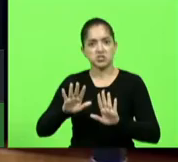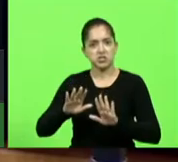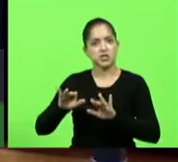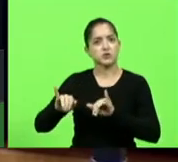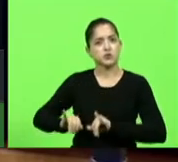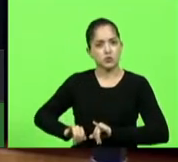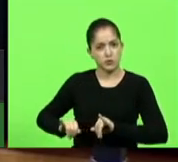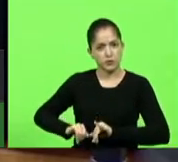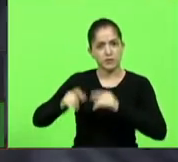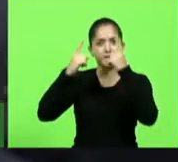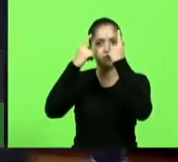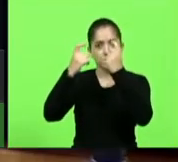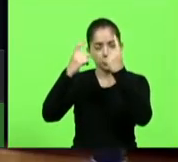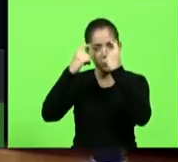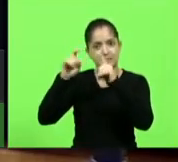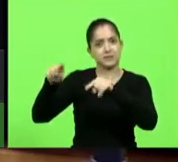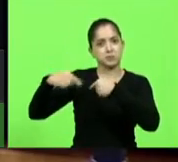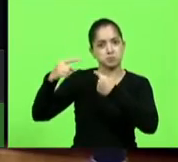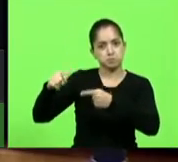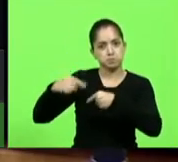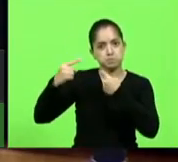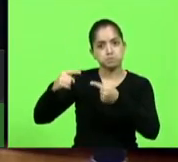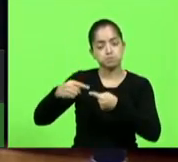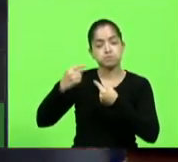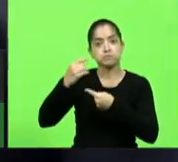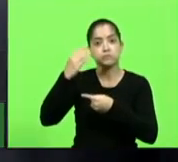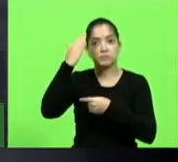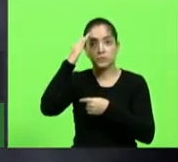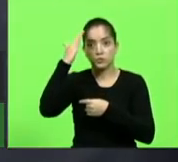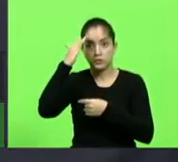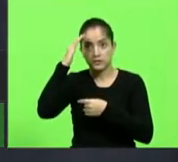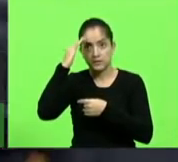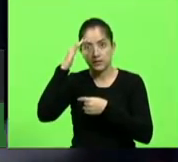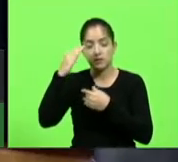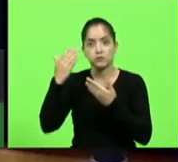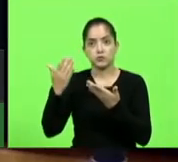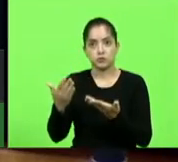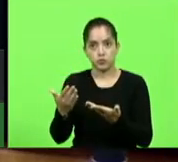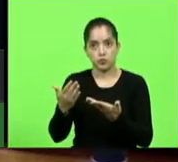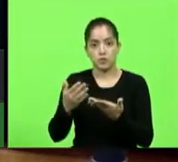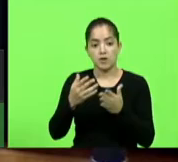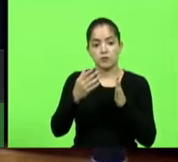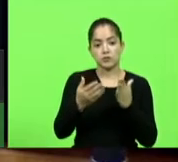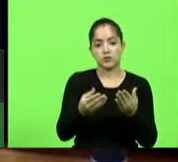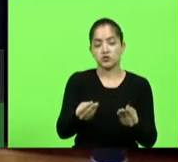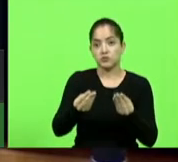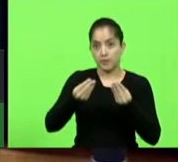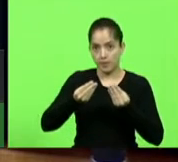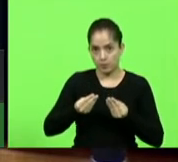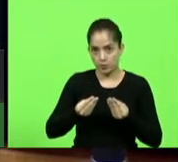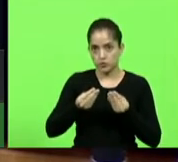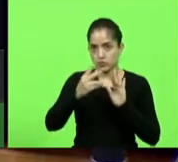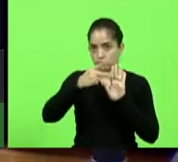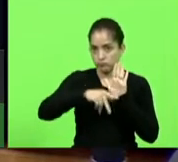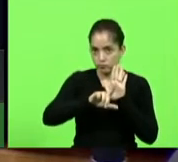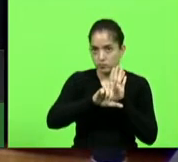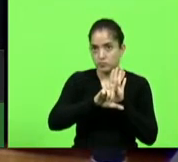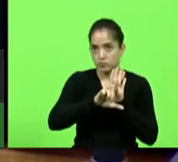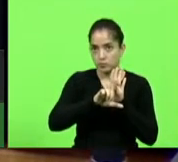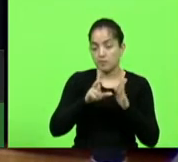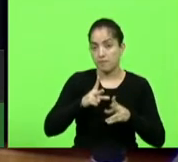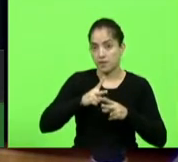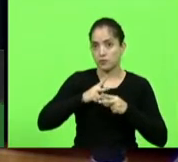muita violência. Então, eu entendo que, quando a gente pega um projeto como esse, meritório, deputado